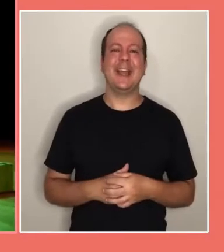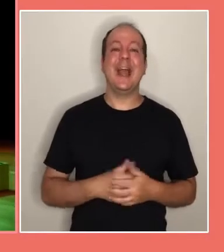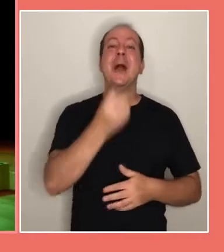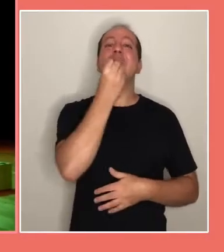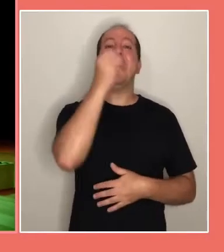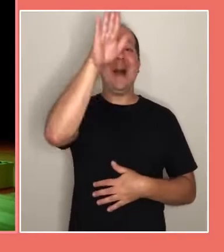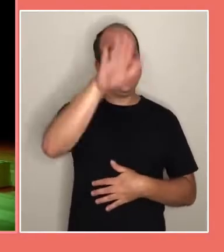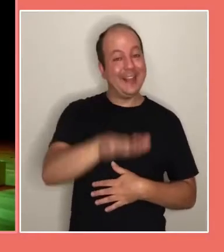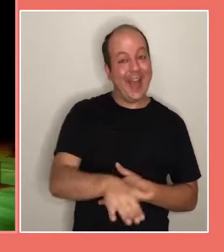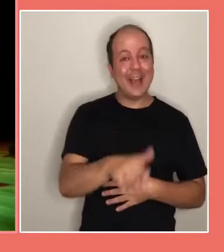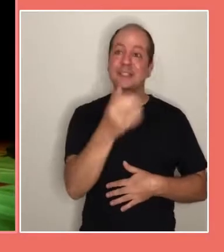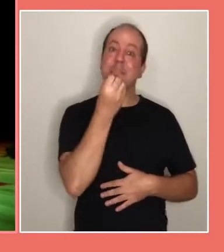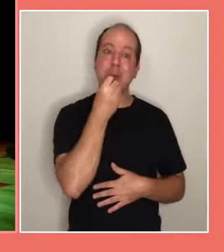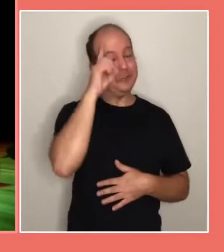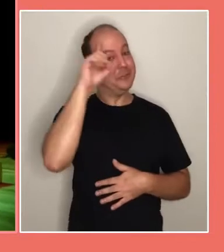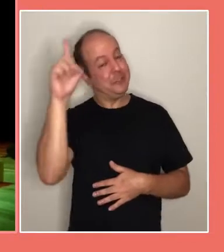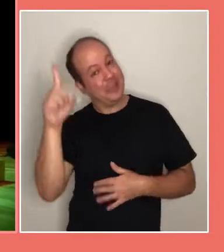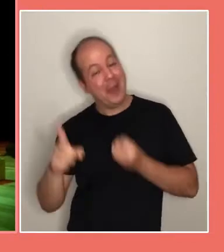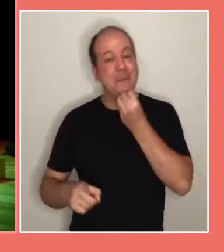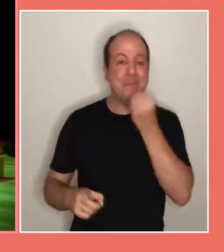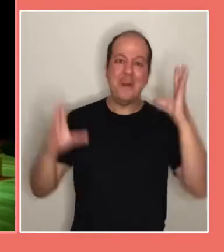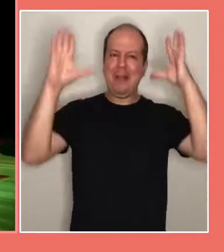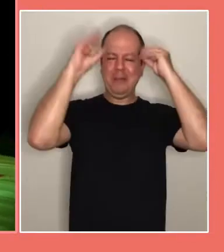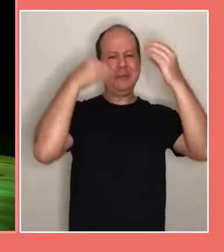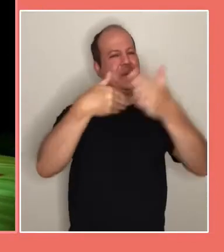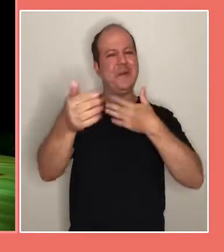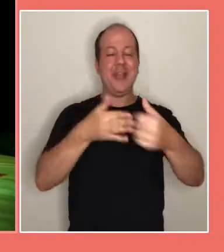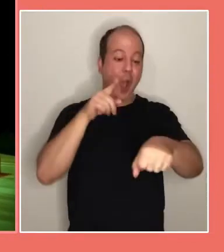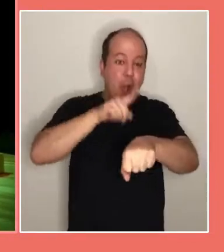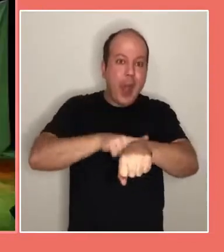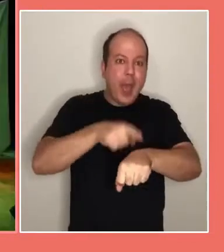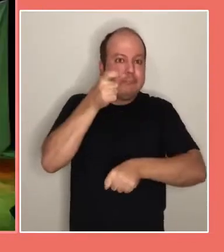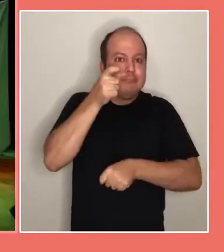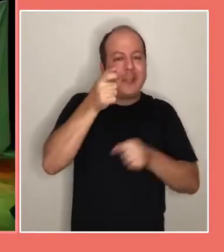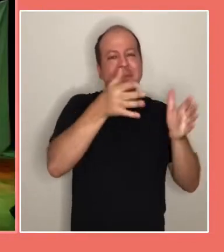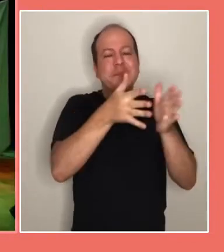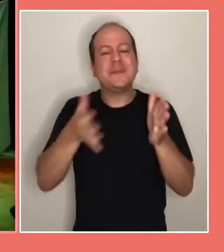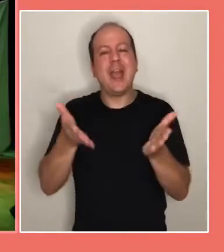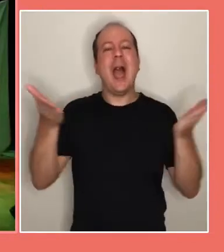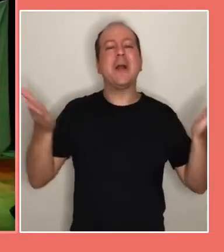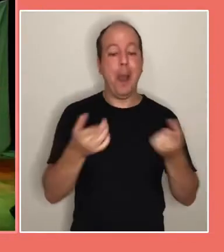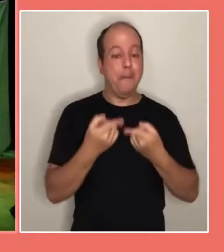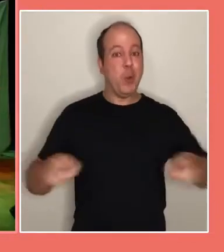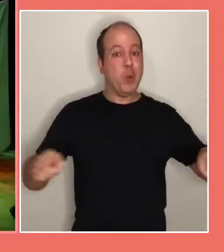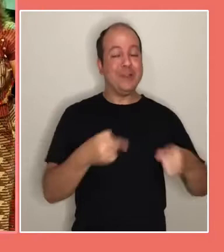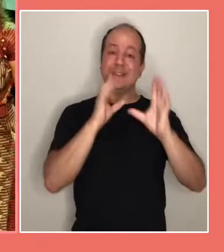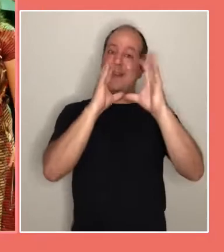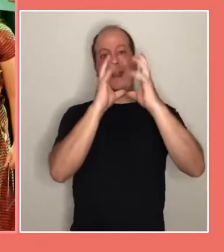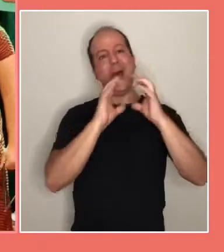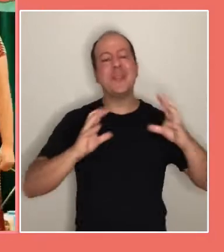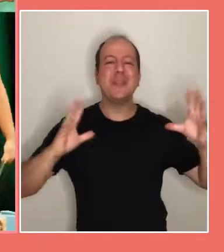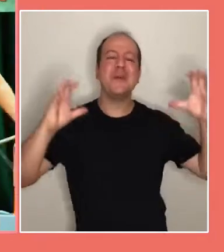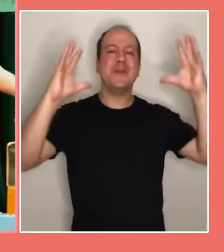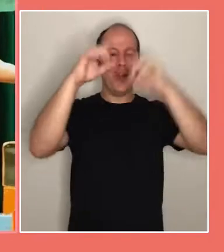Boa tarde, bom dia, boa noite, seja qualquer o horário que você está assistindo, aqui no Musicar na Nuvem. Nós